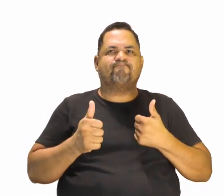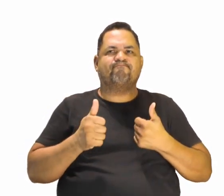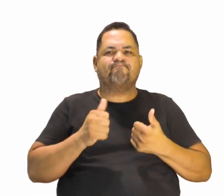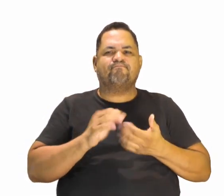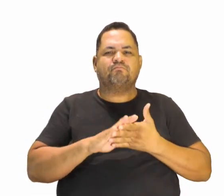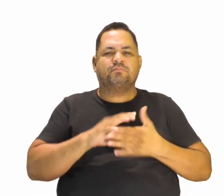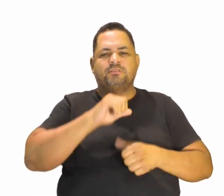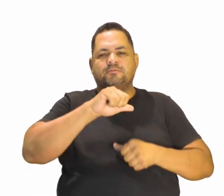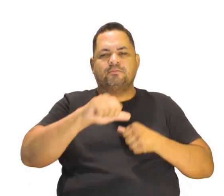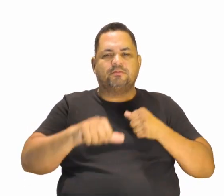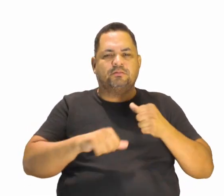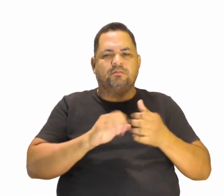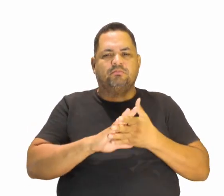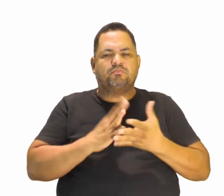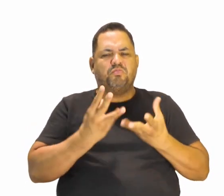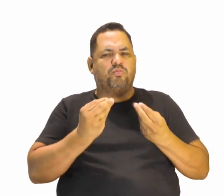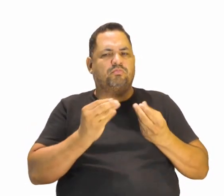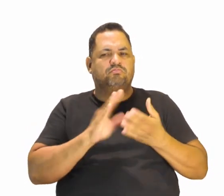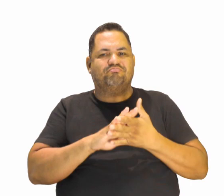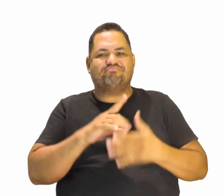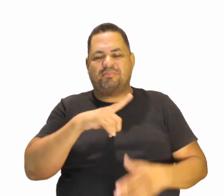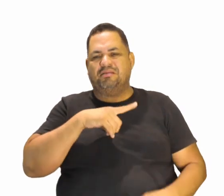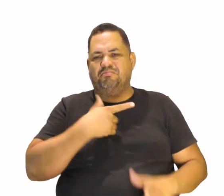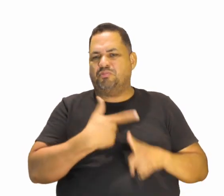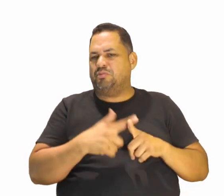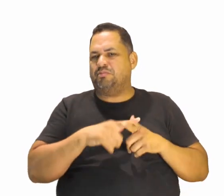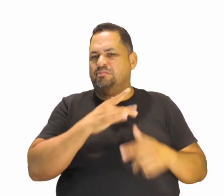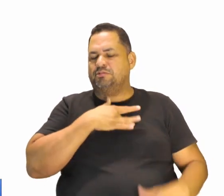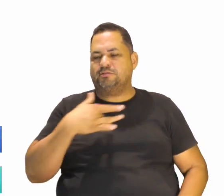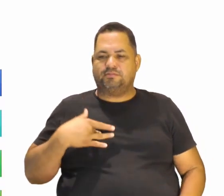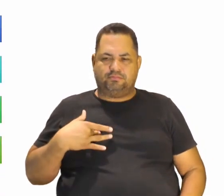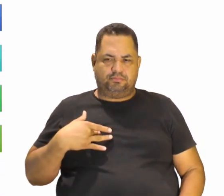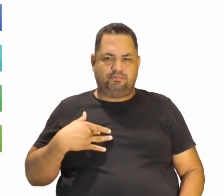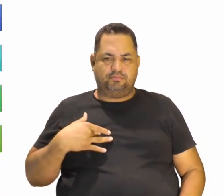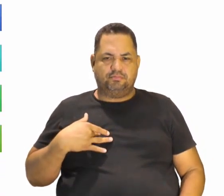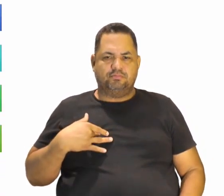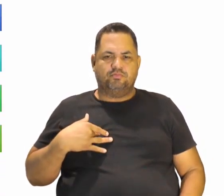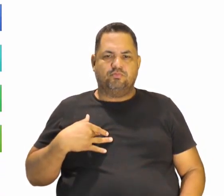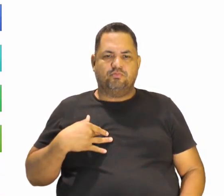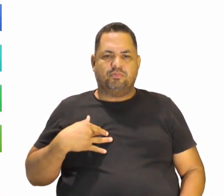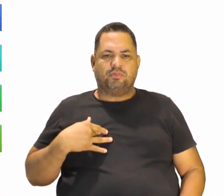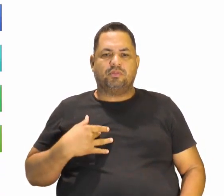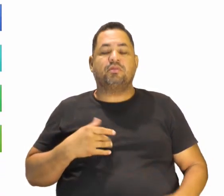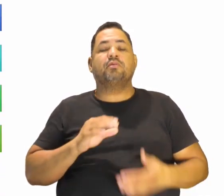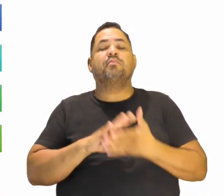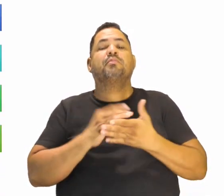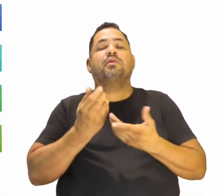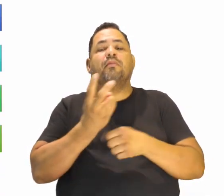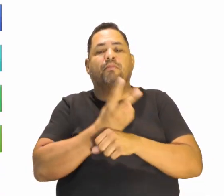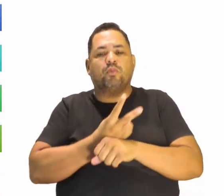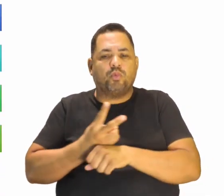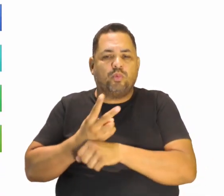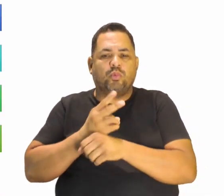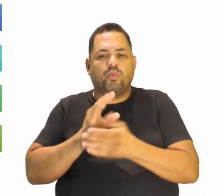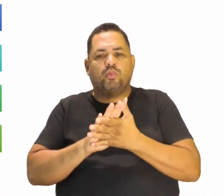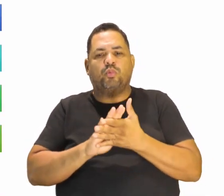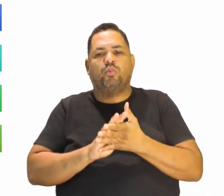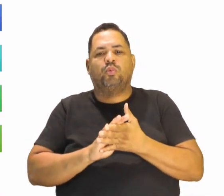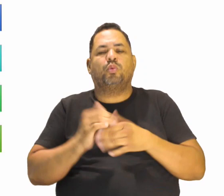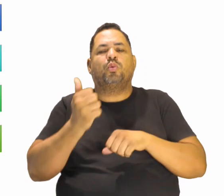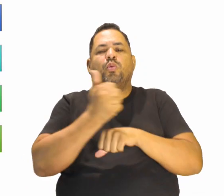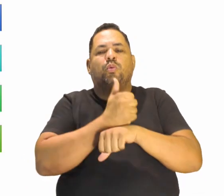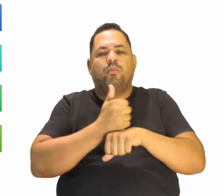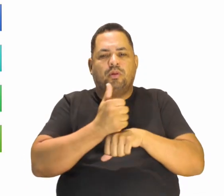algo excessivo, ele se torna prejudicial. O que eu devo fazer então, prof? Procurar especialistas, um psiquiatra, um